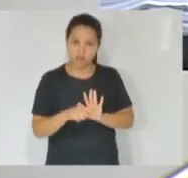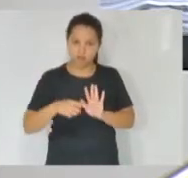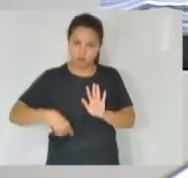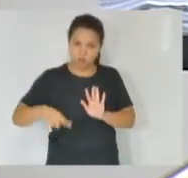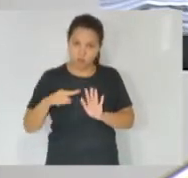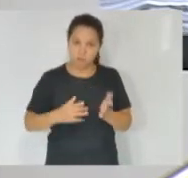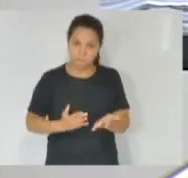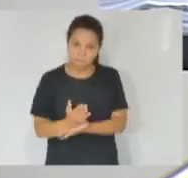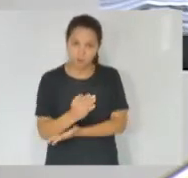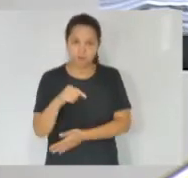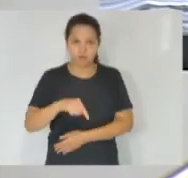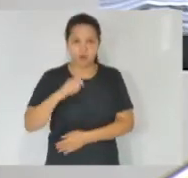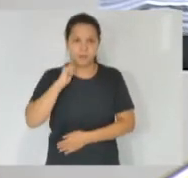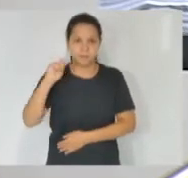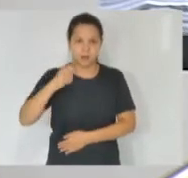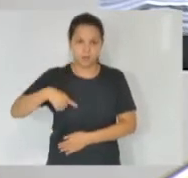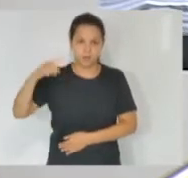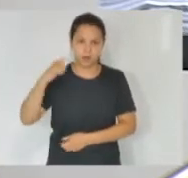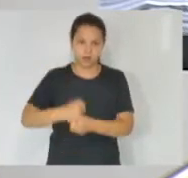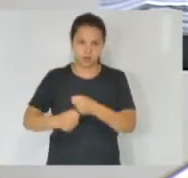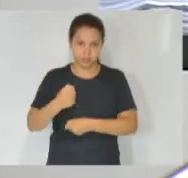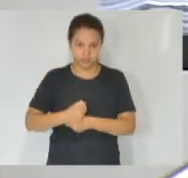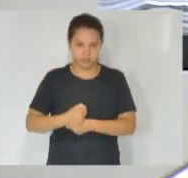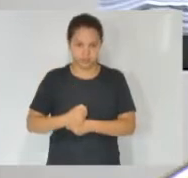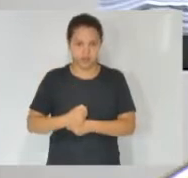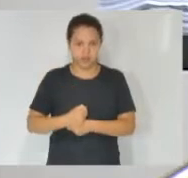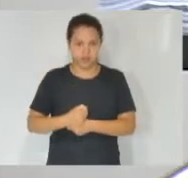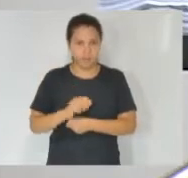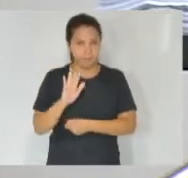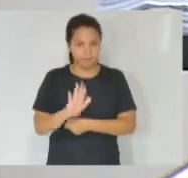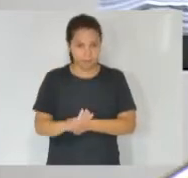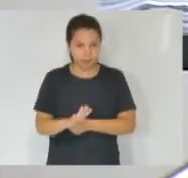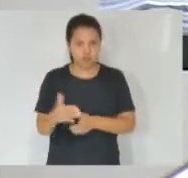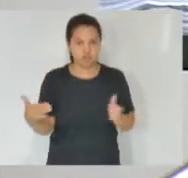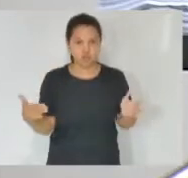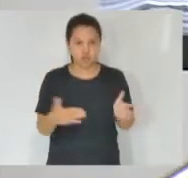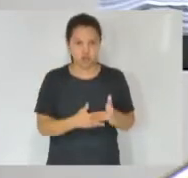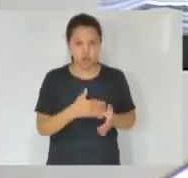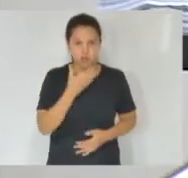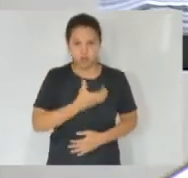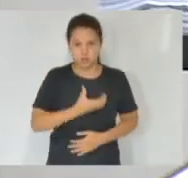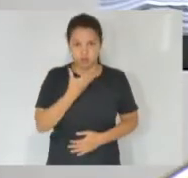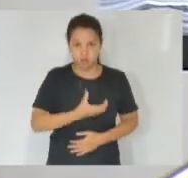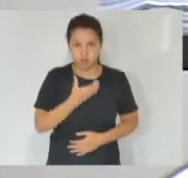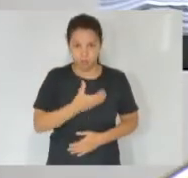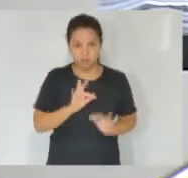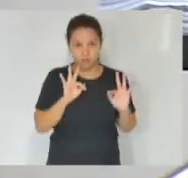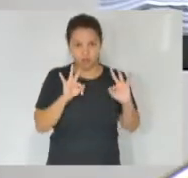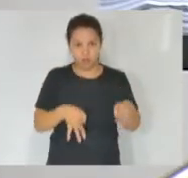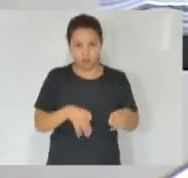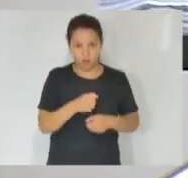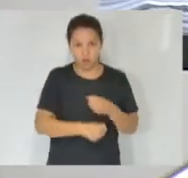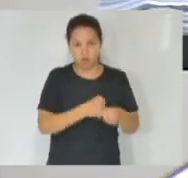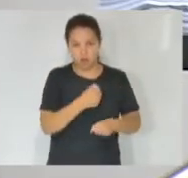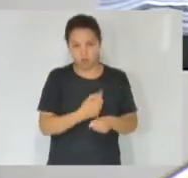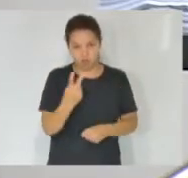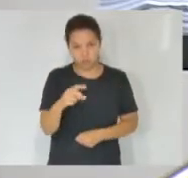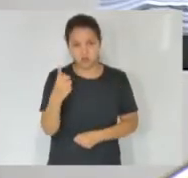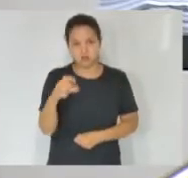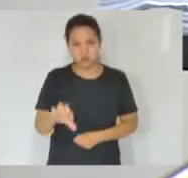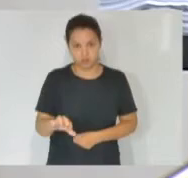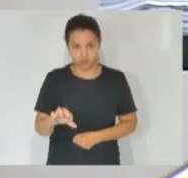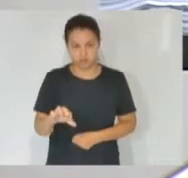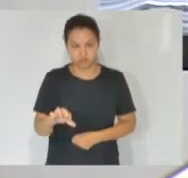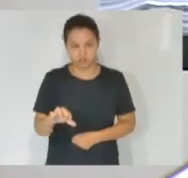ano passado. Mas chegou dezembro, o final desse ano, de 2019, e